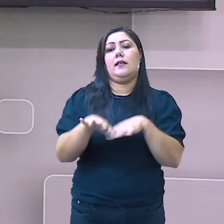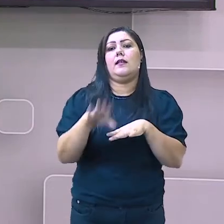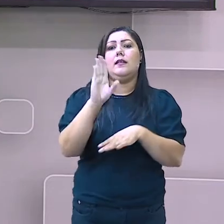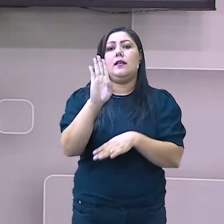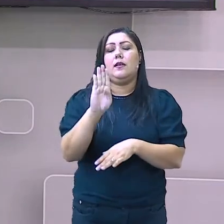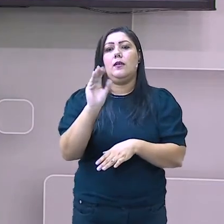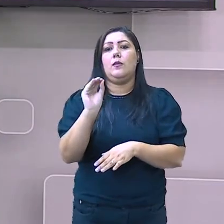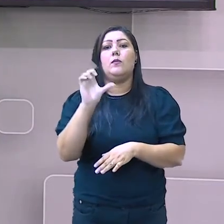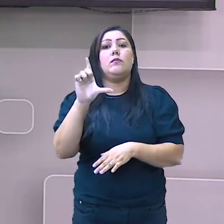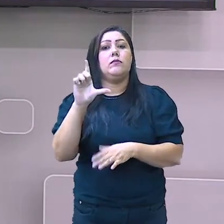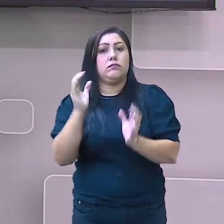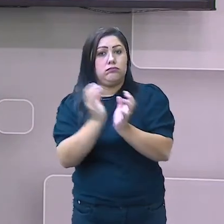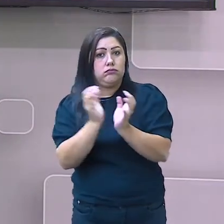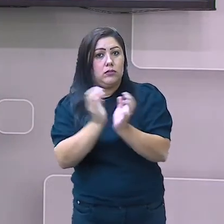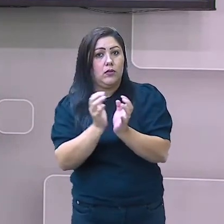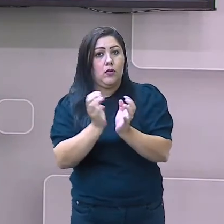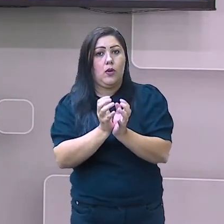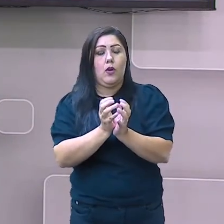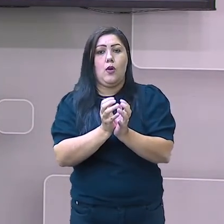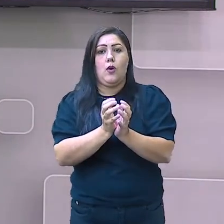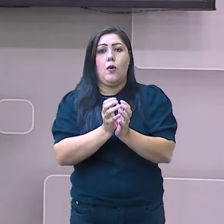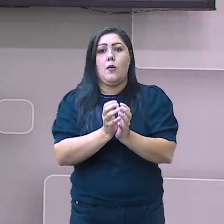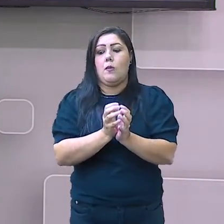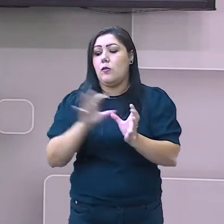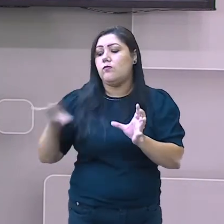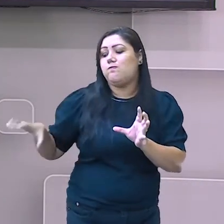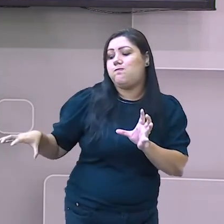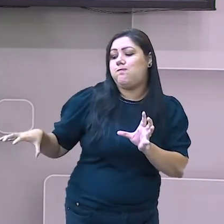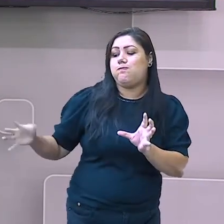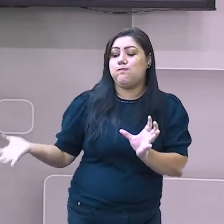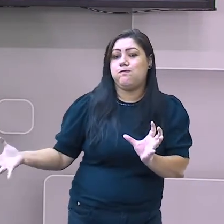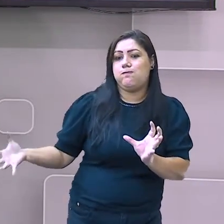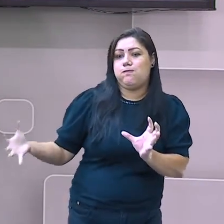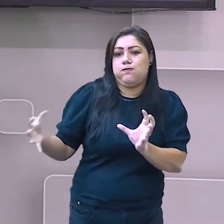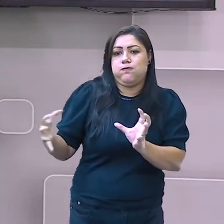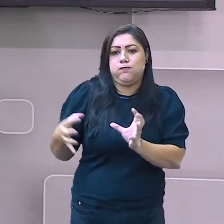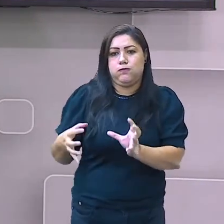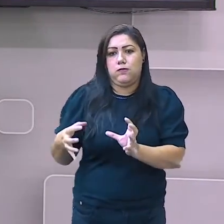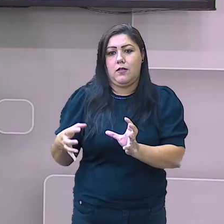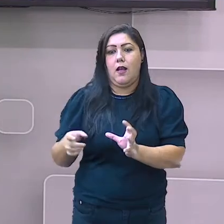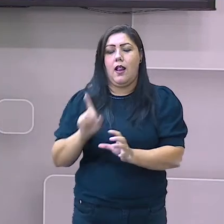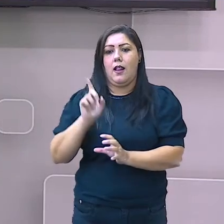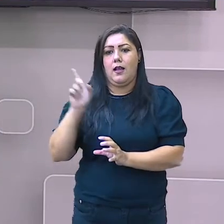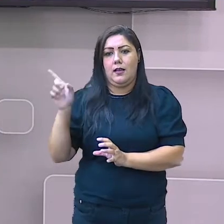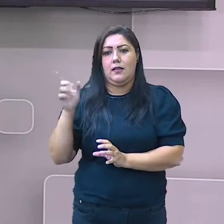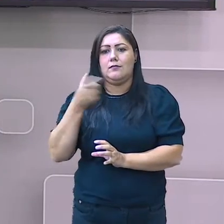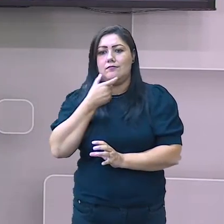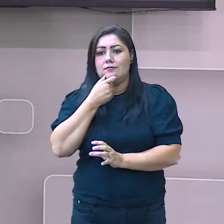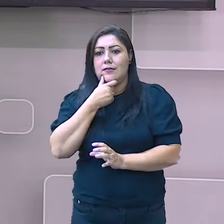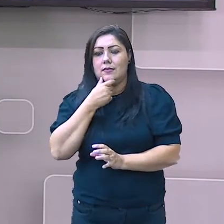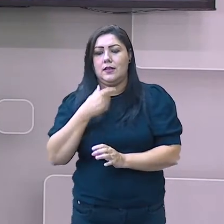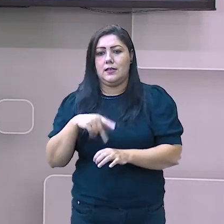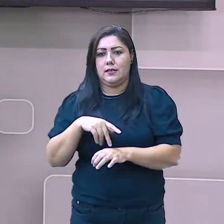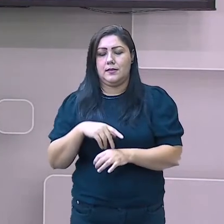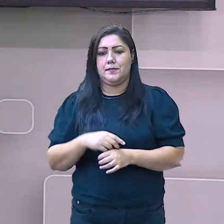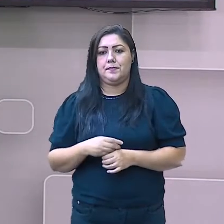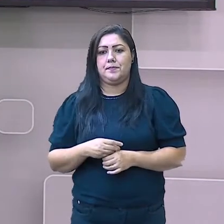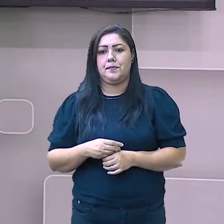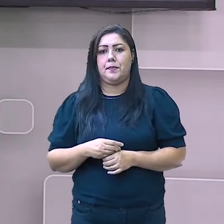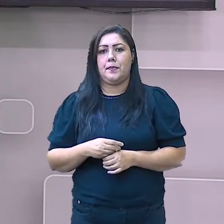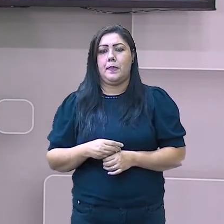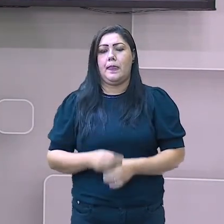haviam conseguido o controle da Soviete, de São Petersburgo. Às vésperas do segundo congresso